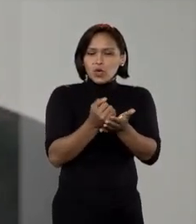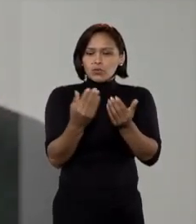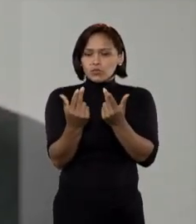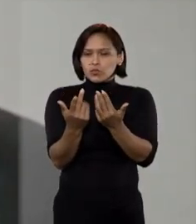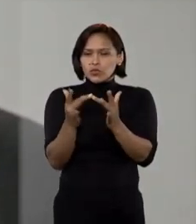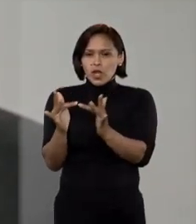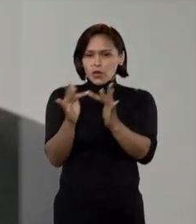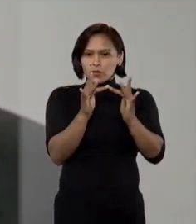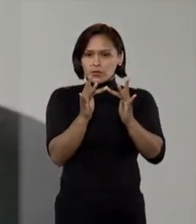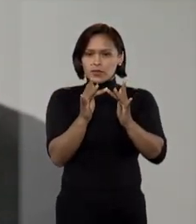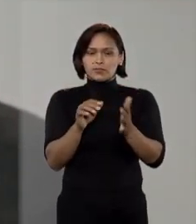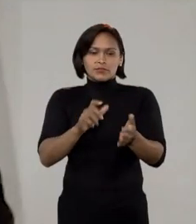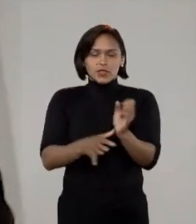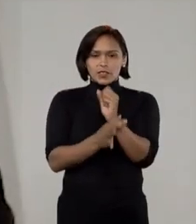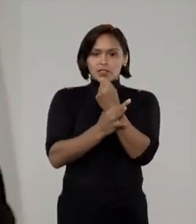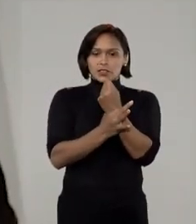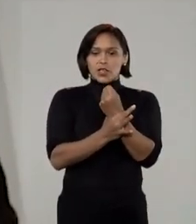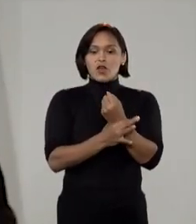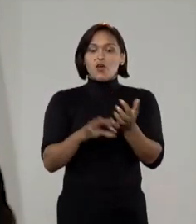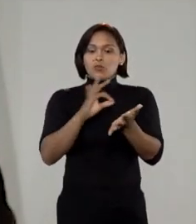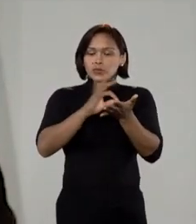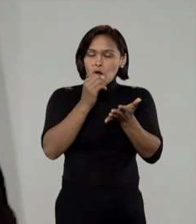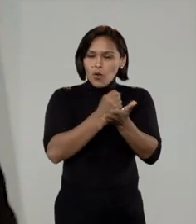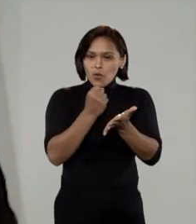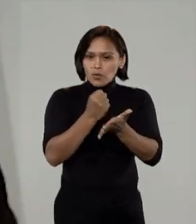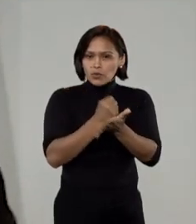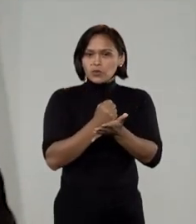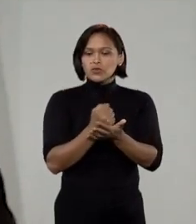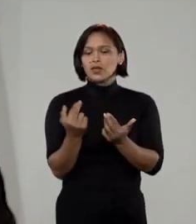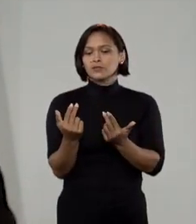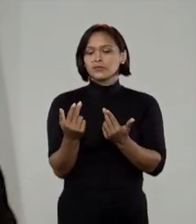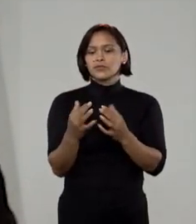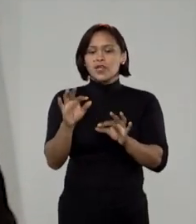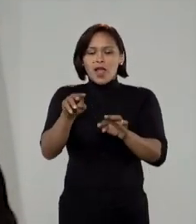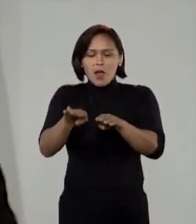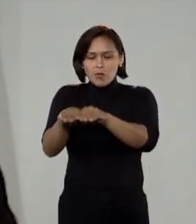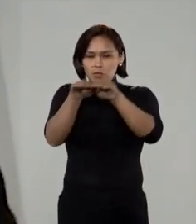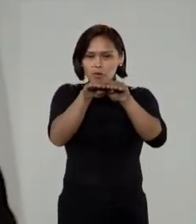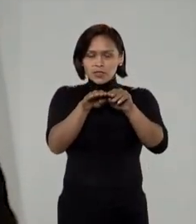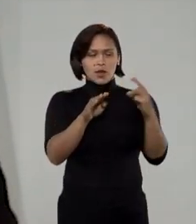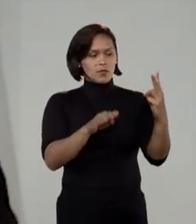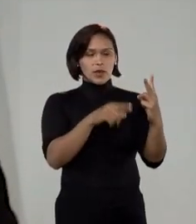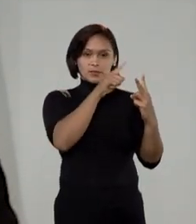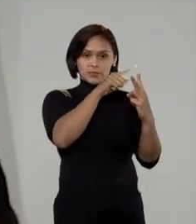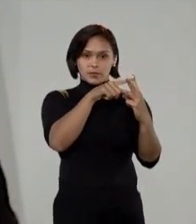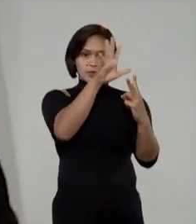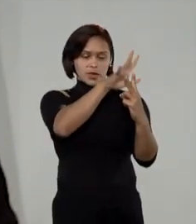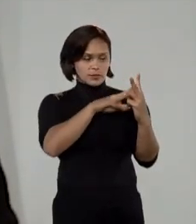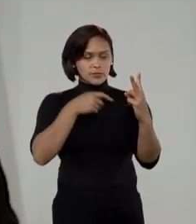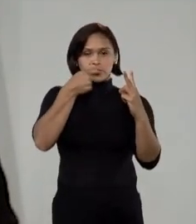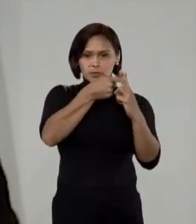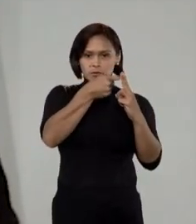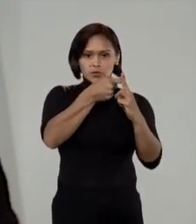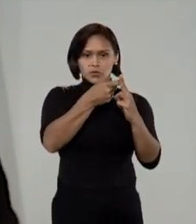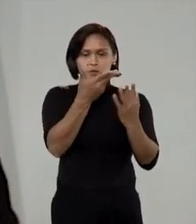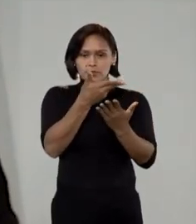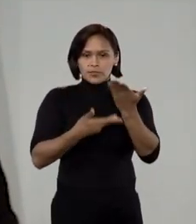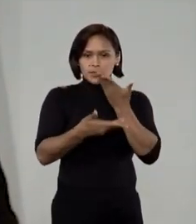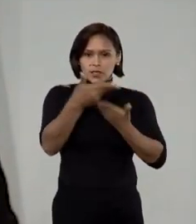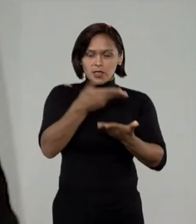alienação fiduciária em garantia. O contrato de alienação fiduciária é o ajuste feito entre dois sujeitos, no qual há